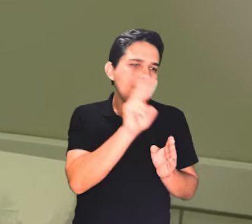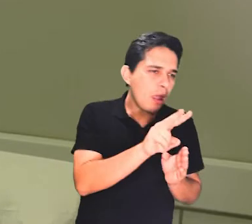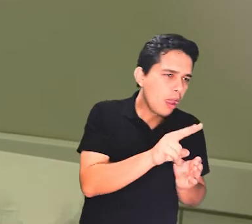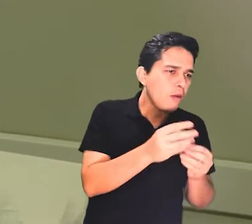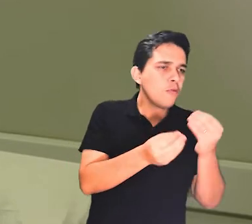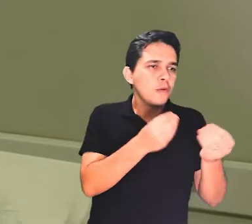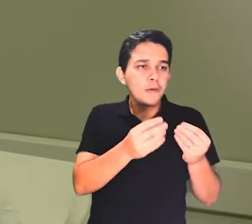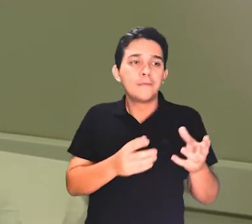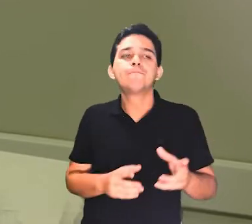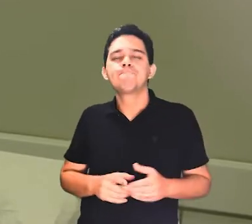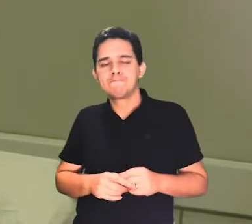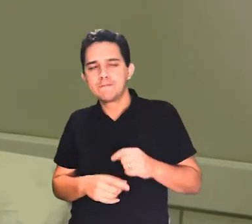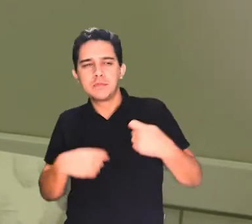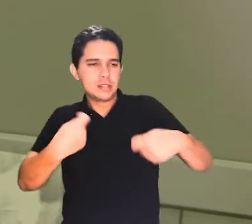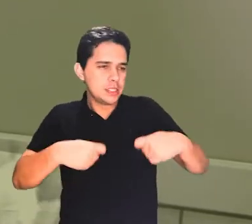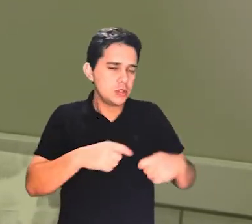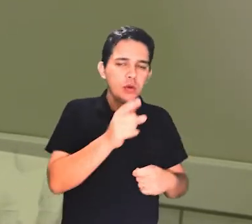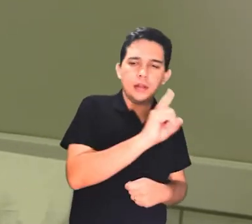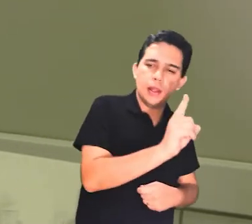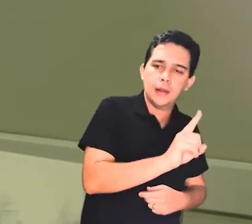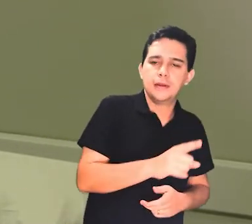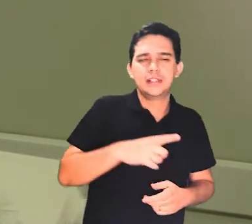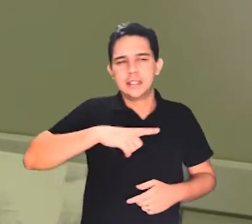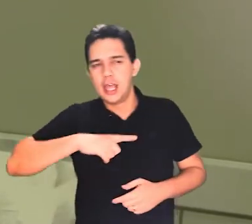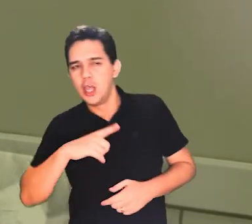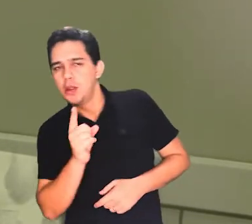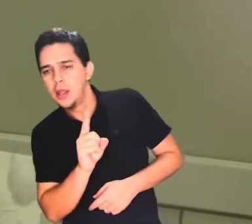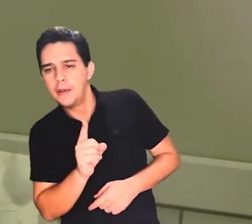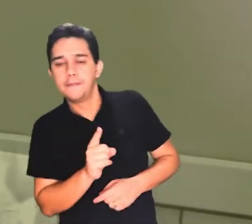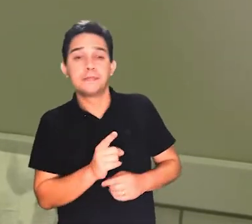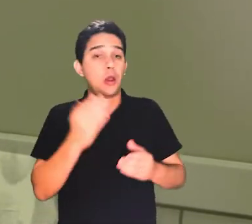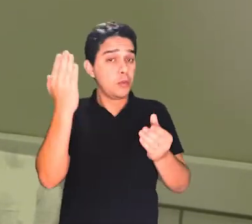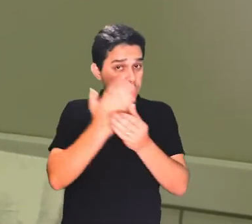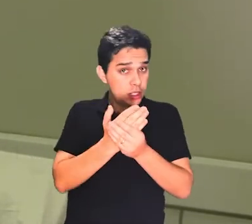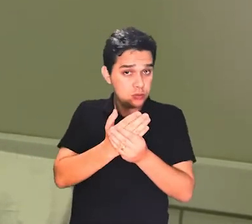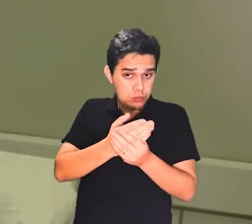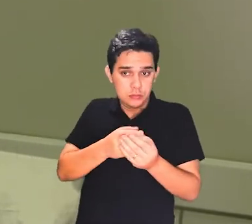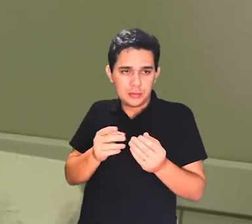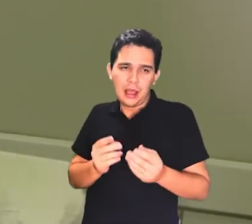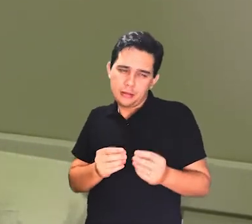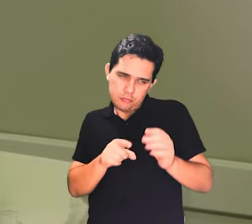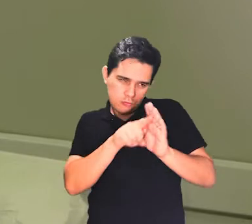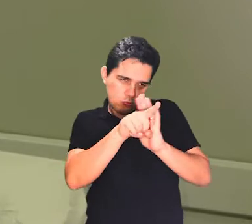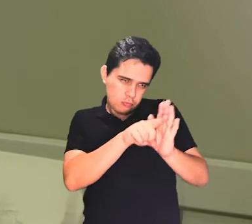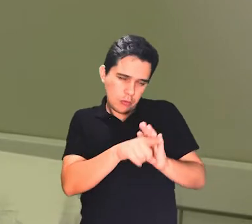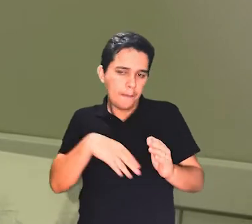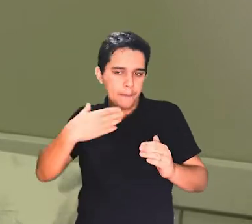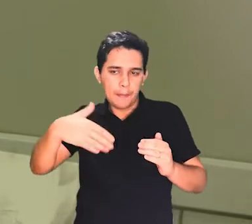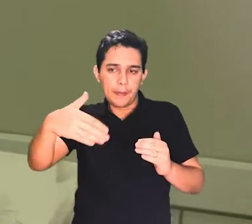da tutela individual. E aí, conforme o processo for andando e aquelas pessoas forem